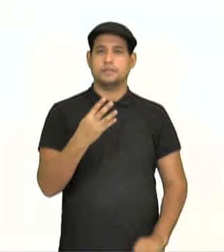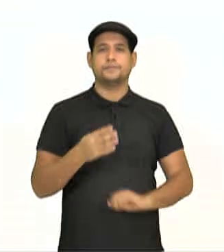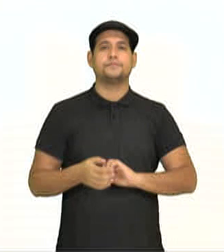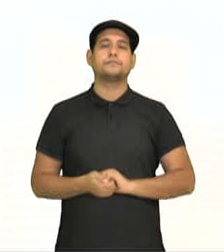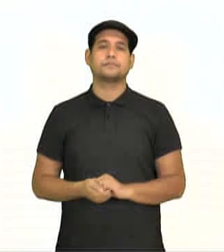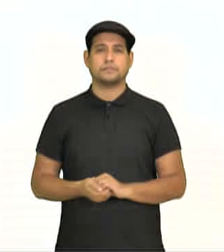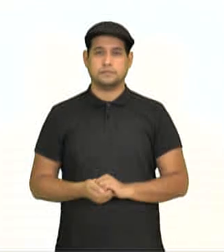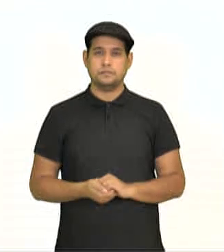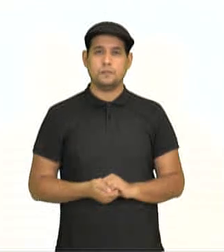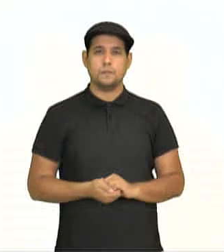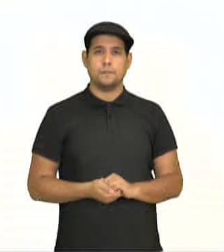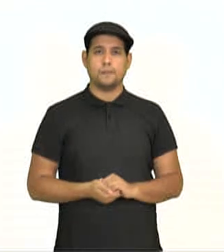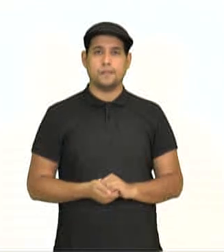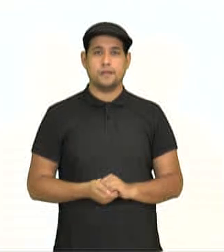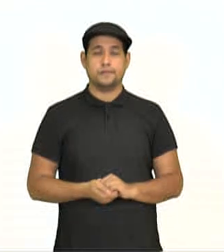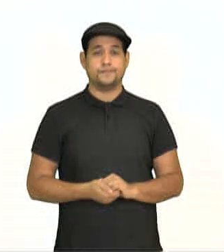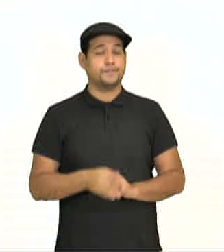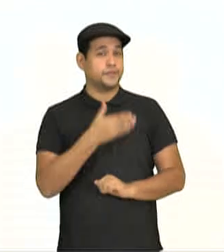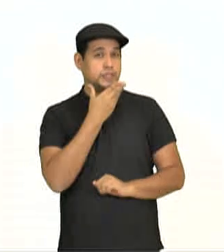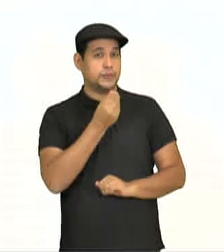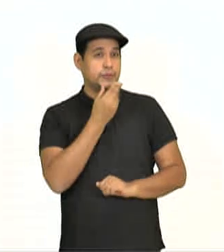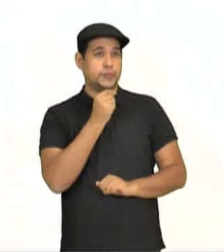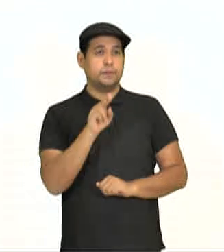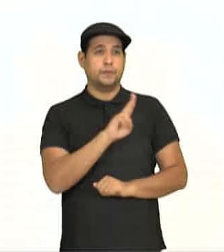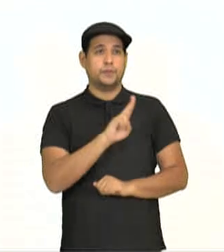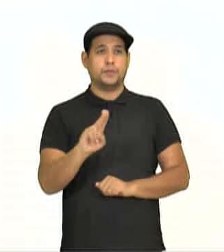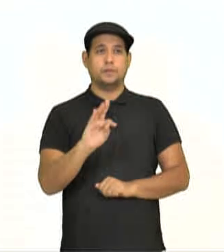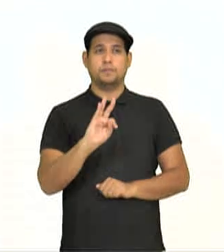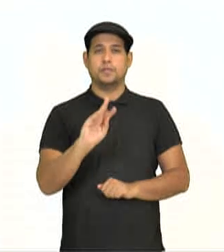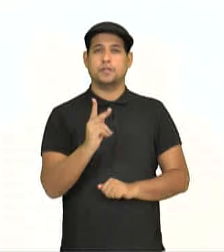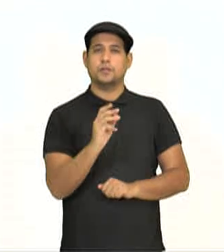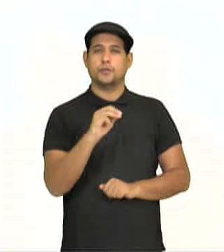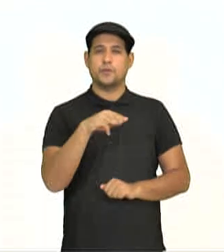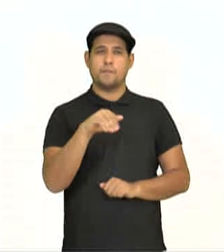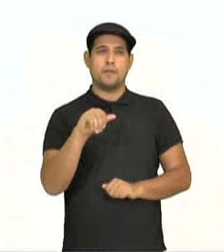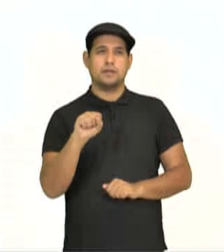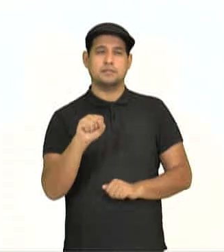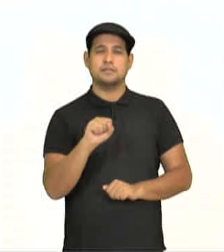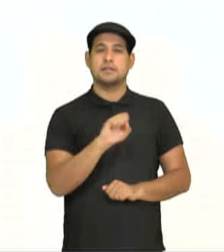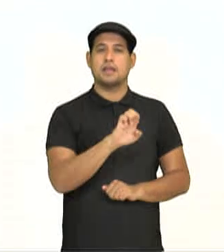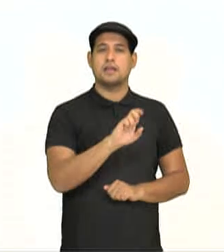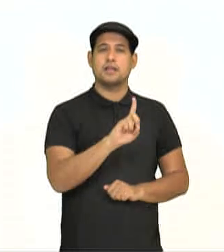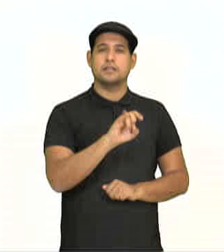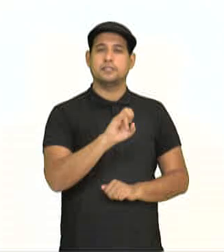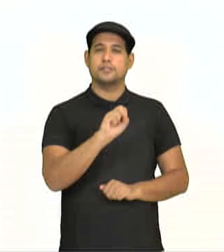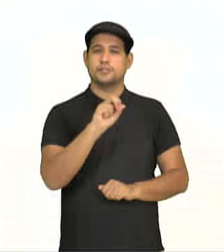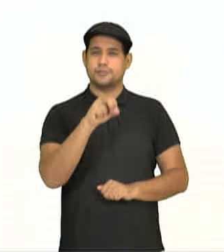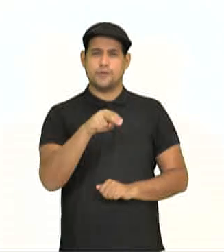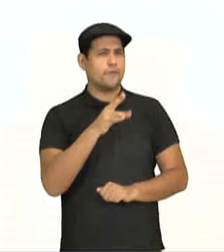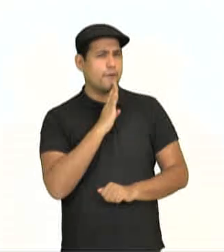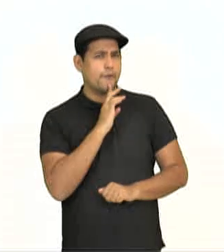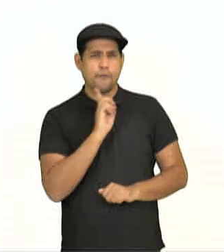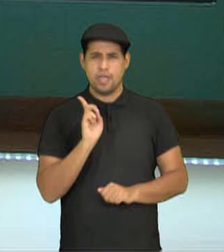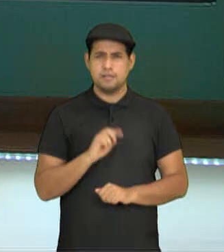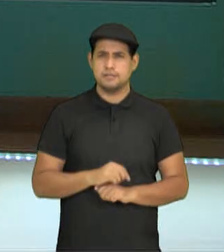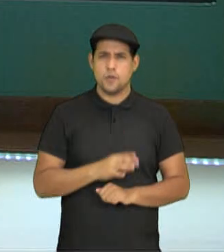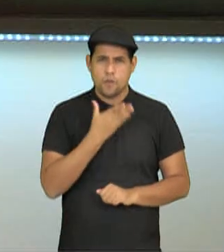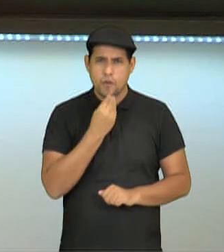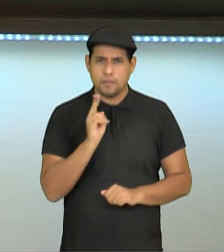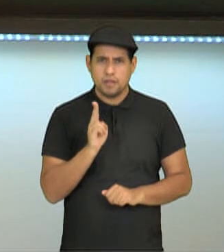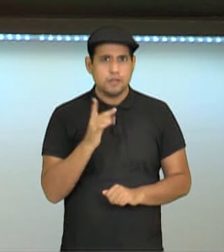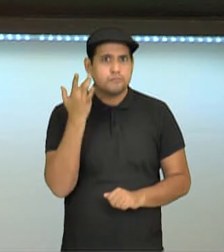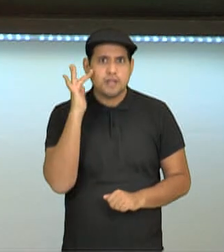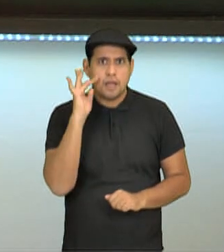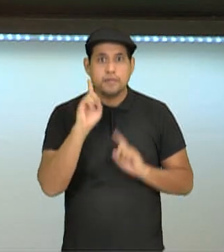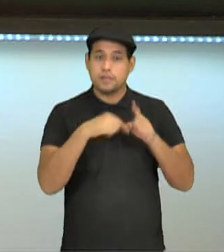1894 por Thomas Edison. Você deve saber quem é Thomas Edison, não é mesmo? Se não sabe,